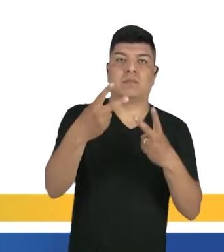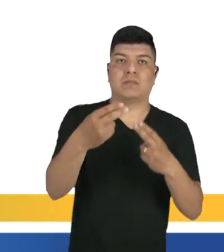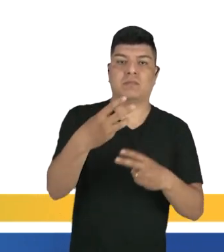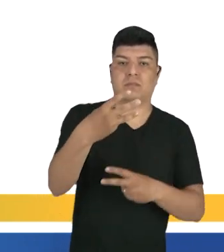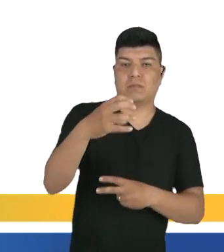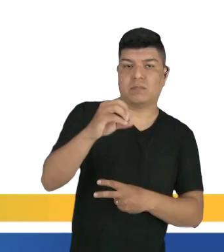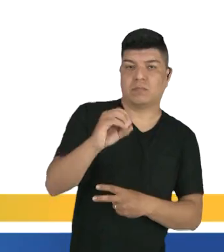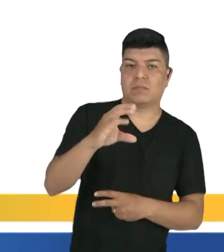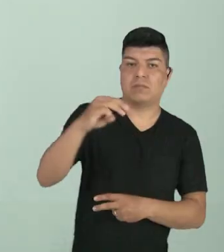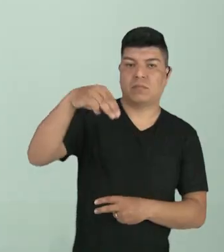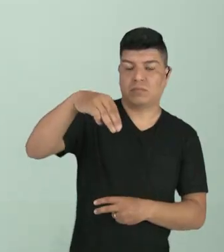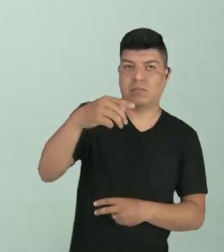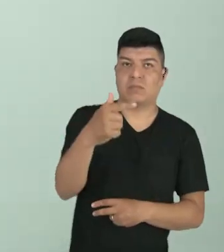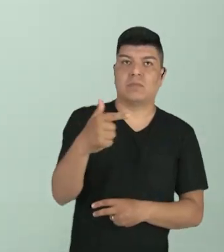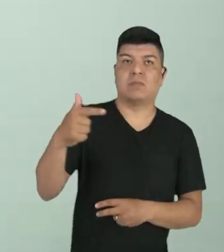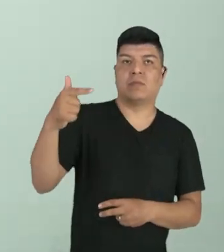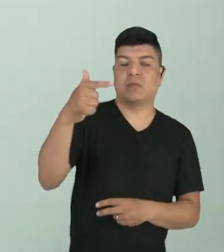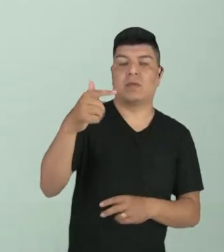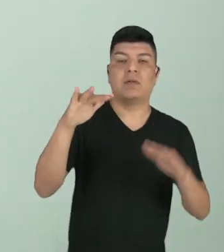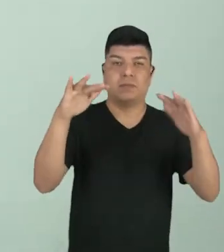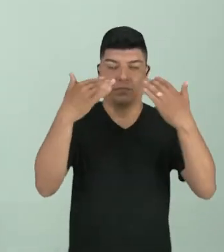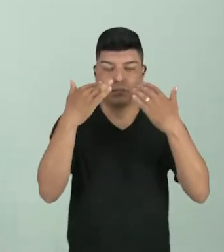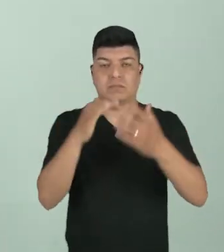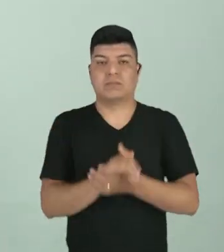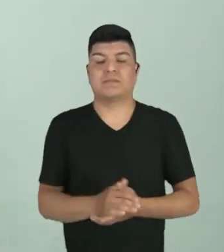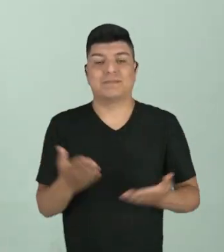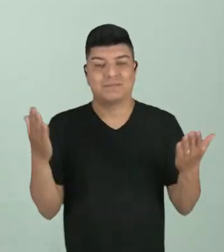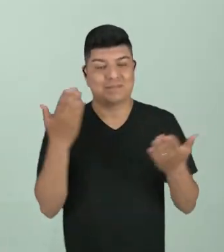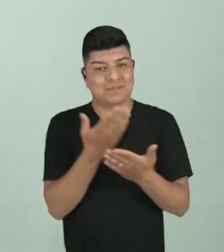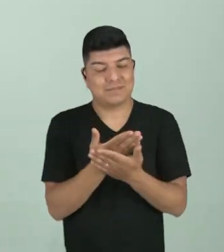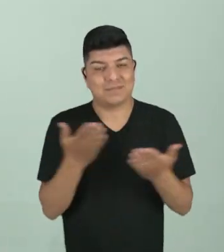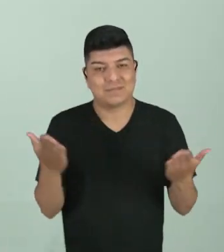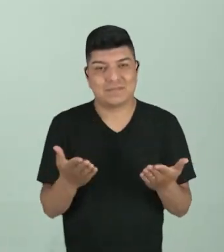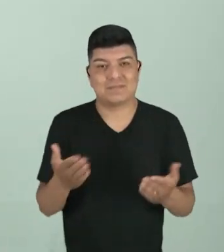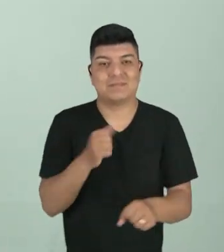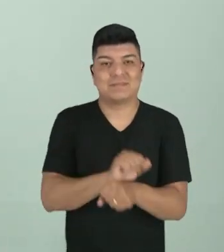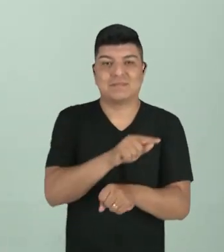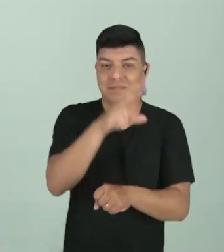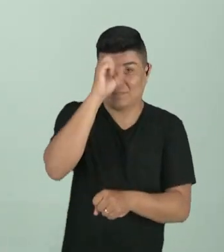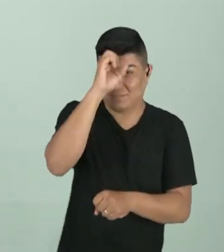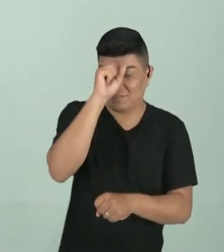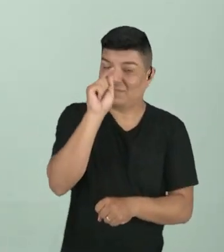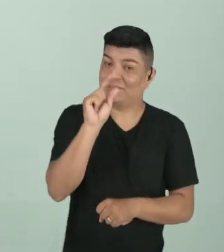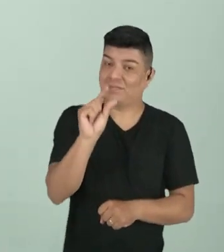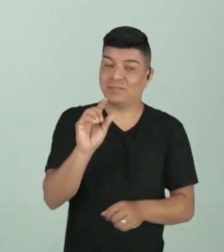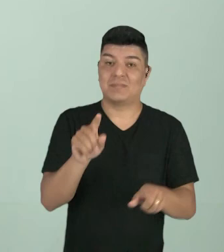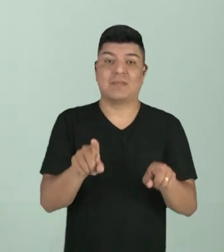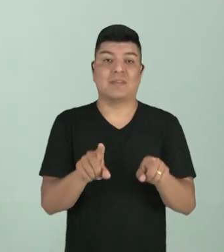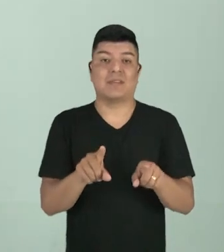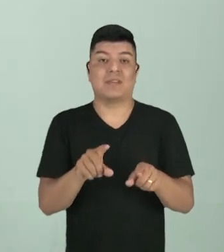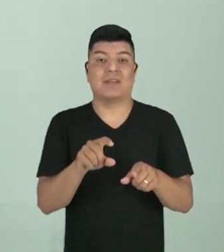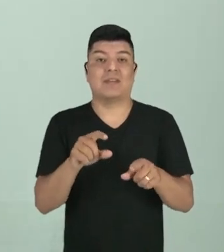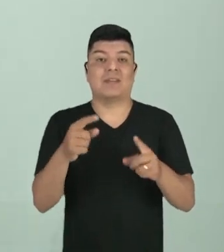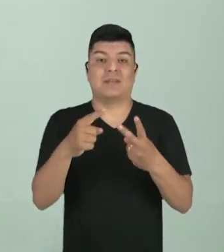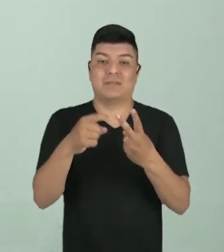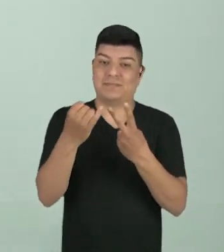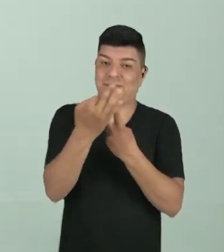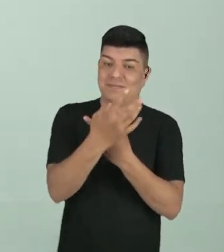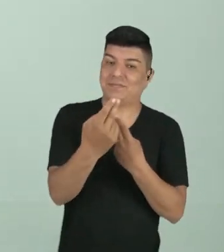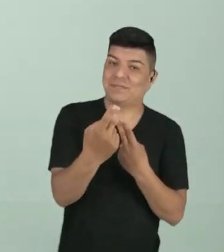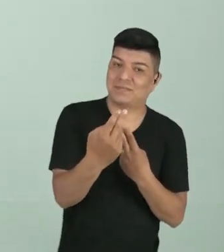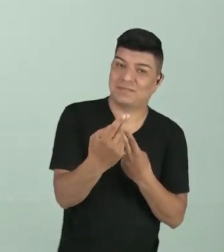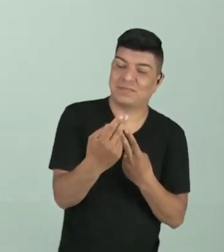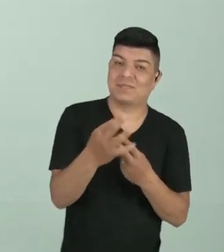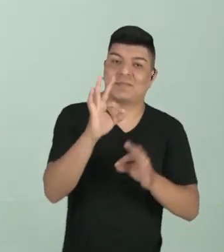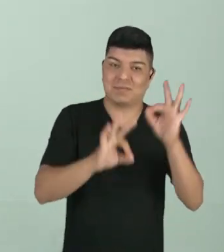centímetros quadrados. Então, voltando aqui para mim, essa foi a nossa aula de hoje. Espero que você tenha aprendido aí um pouquinho sobre radicais semelhantes